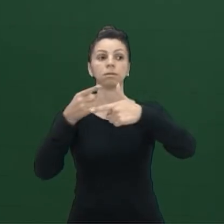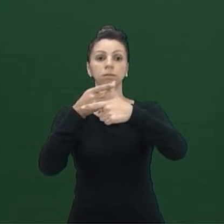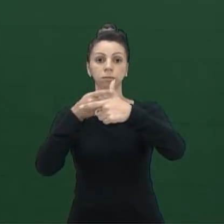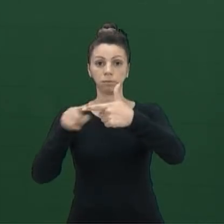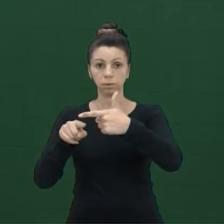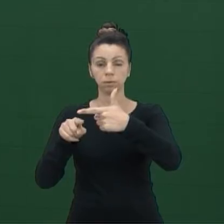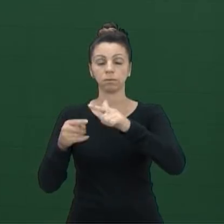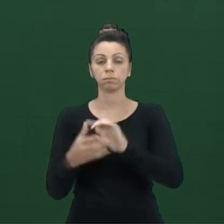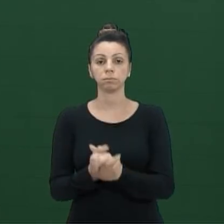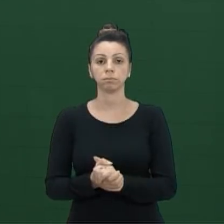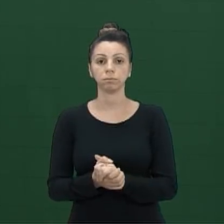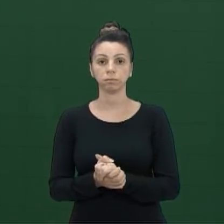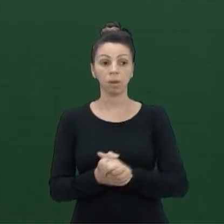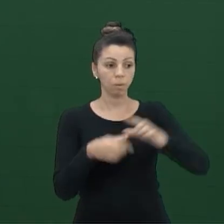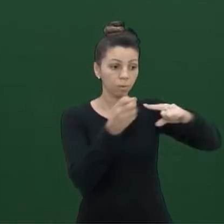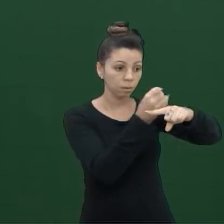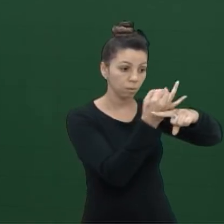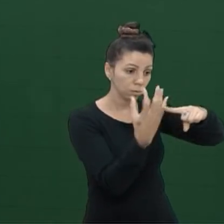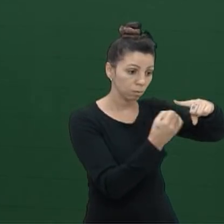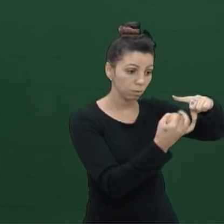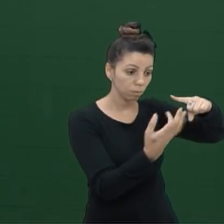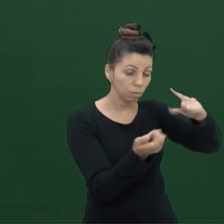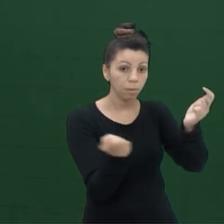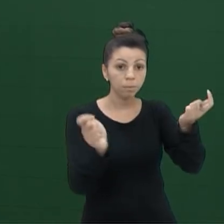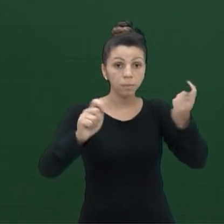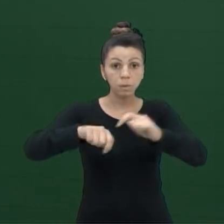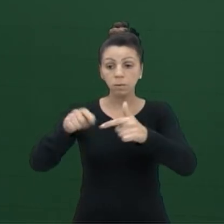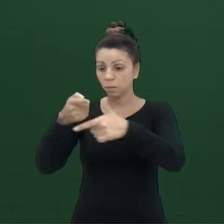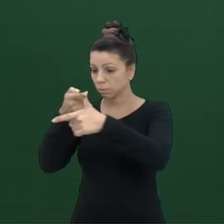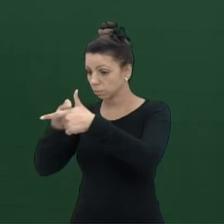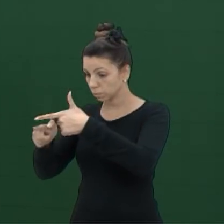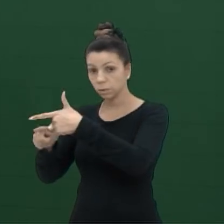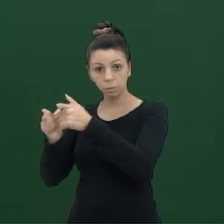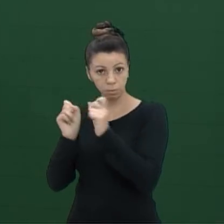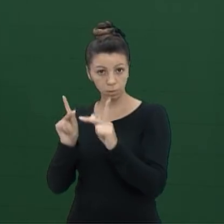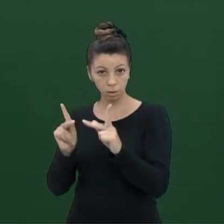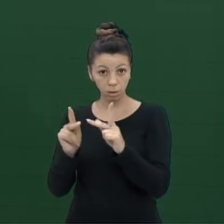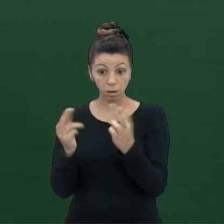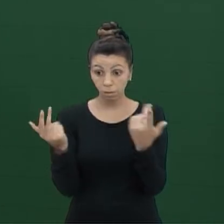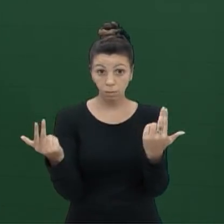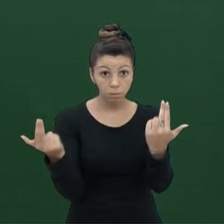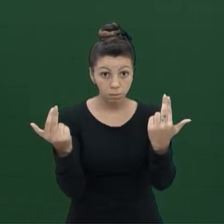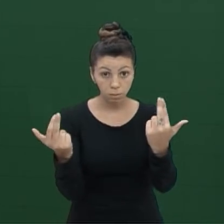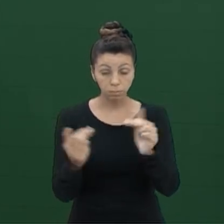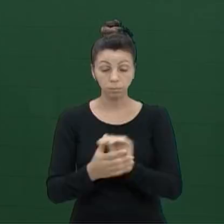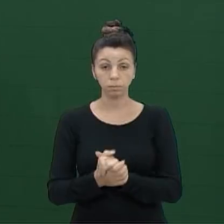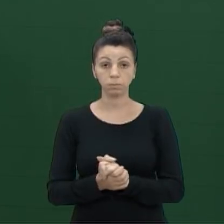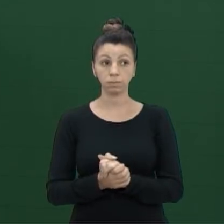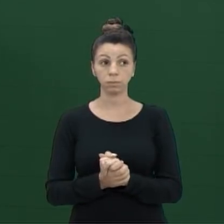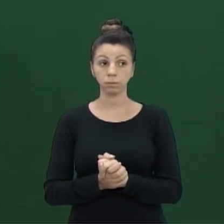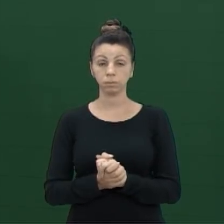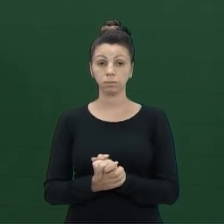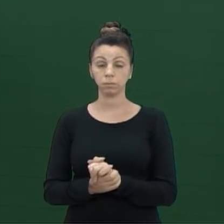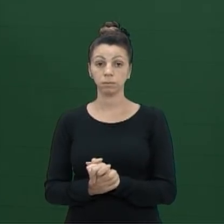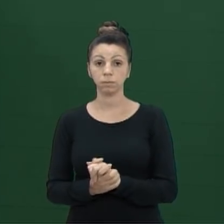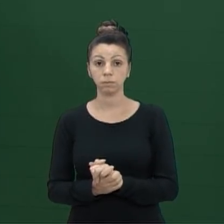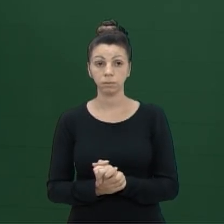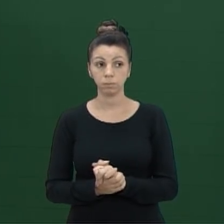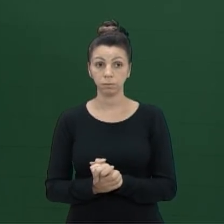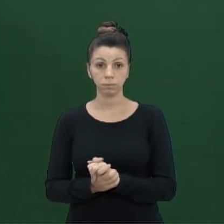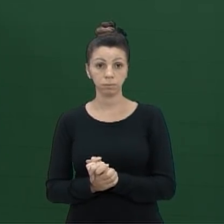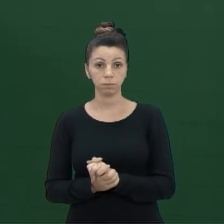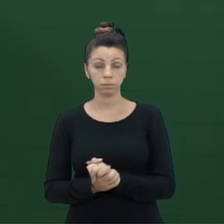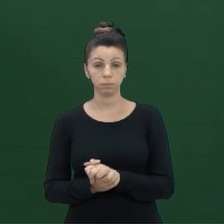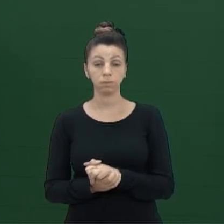Então, se eu tenho uma fração, eu vou ter de calcular a nossa divisão. Então, eu vou calcular 2